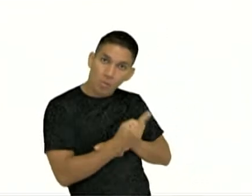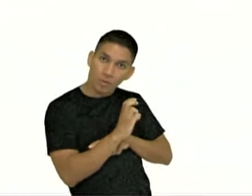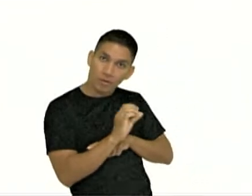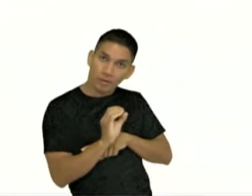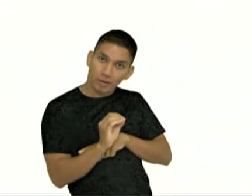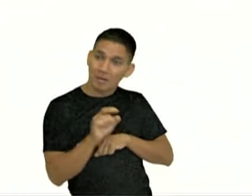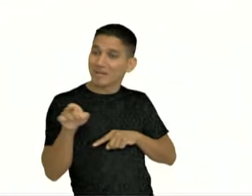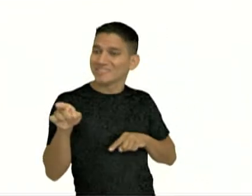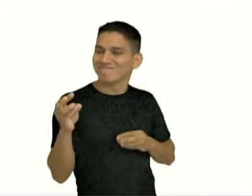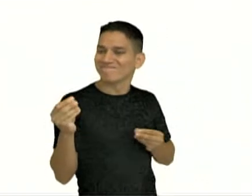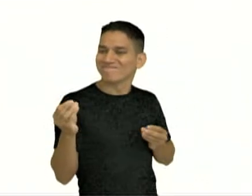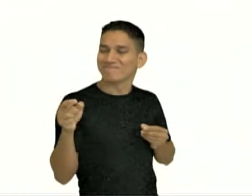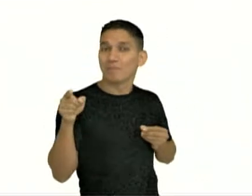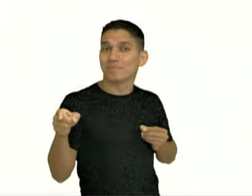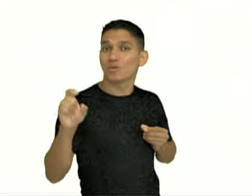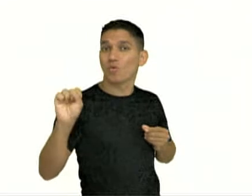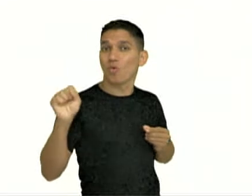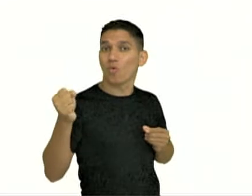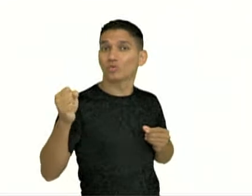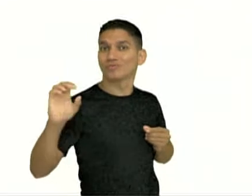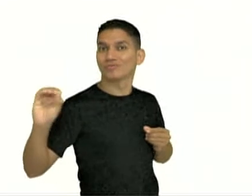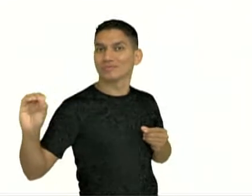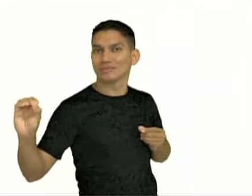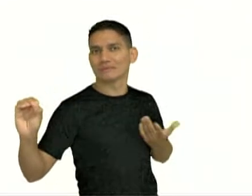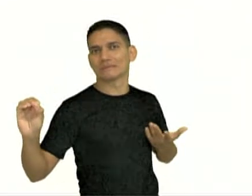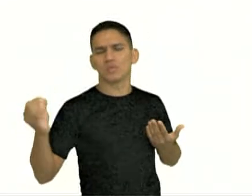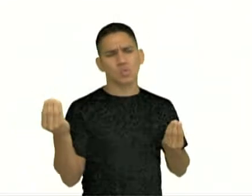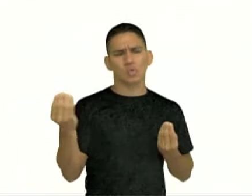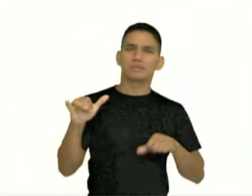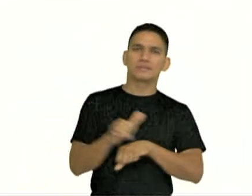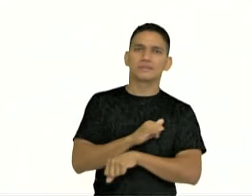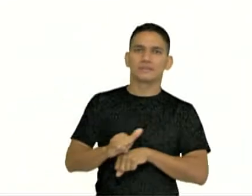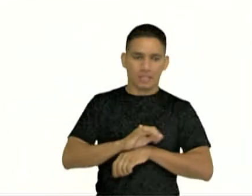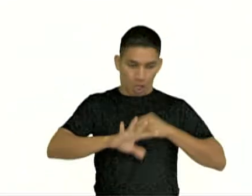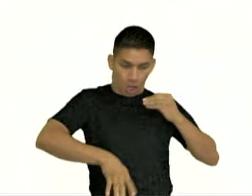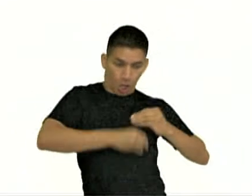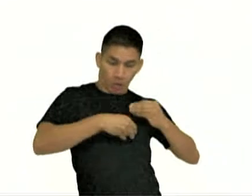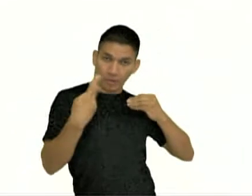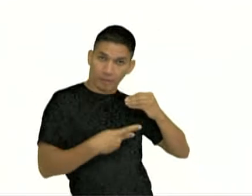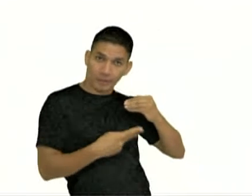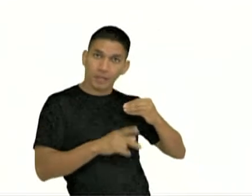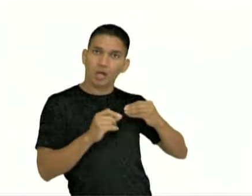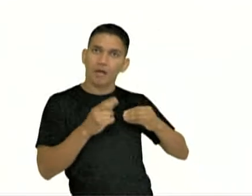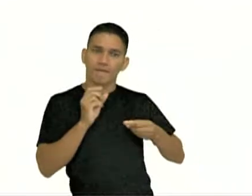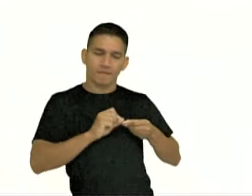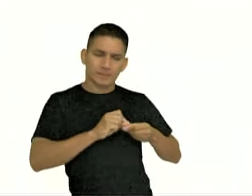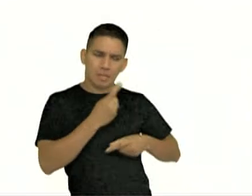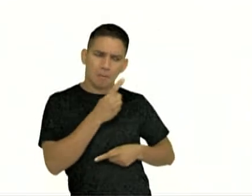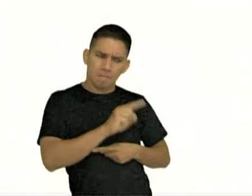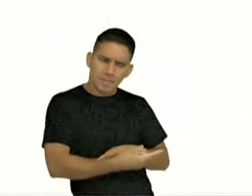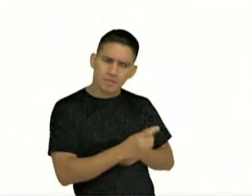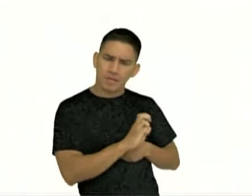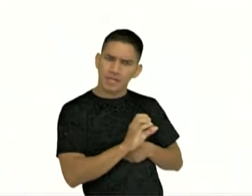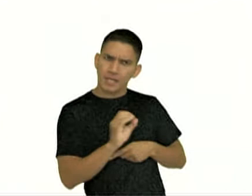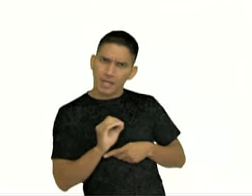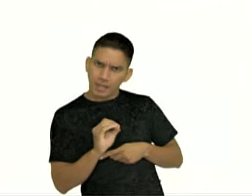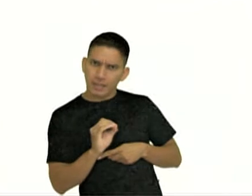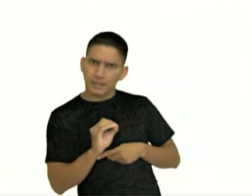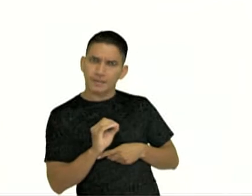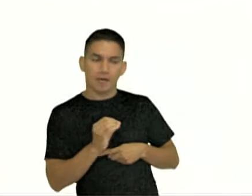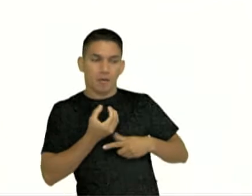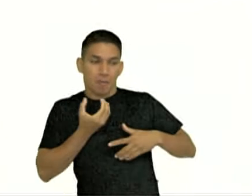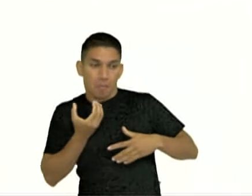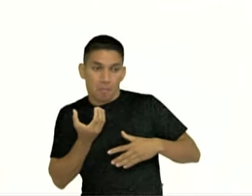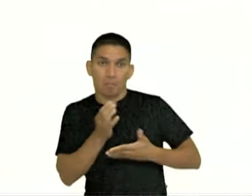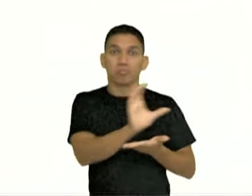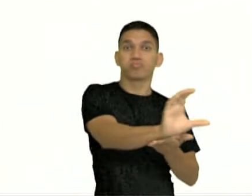1.800. Então o que ela fez como estratégia? Para completar o valor, ela vai investir esses R$ 1.500 que ela tem em